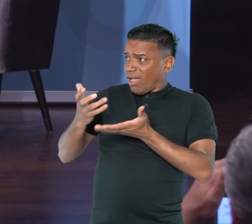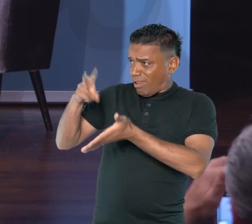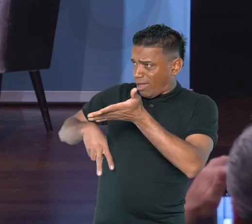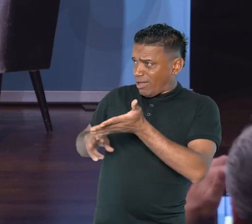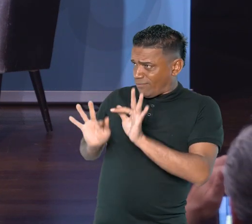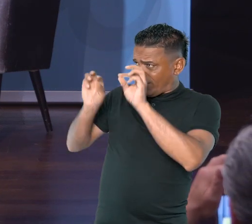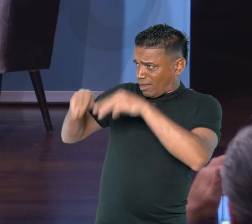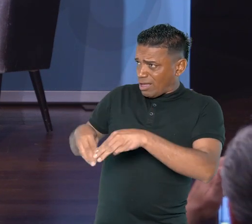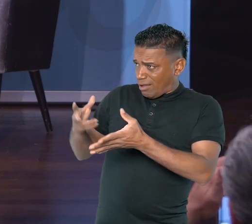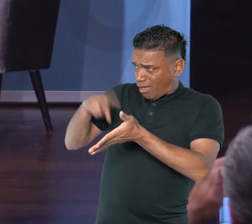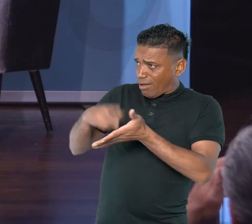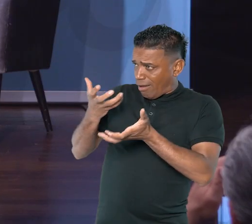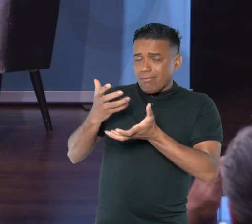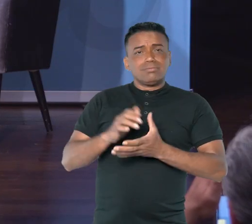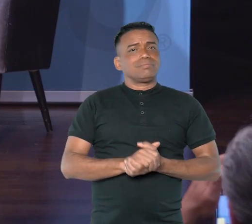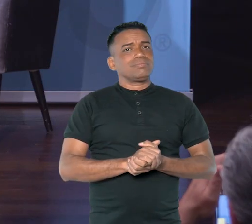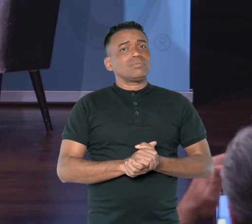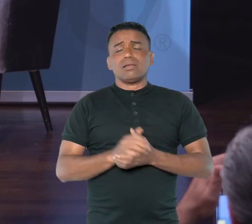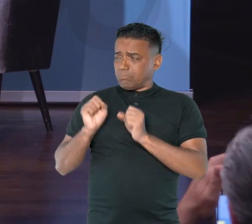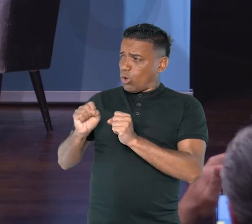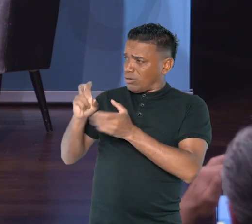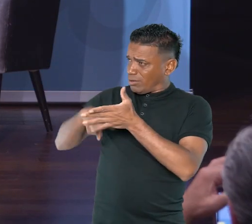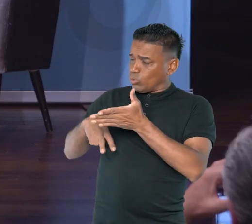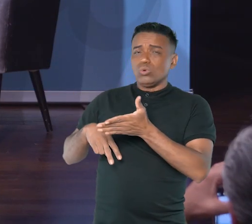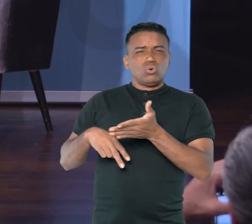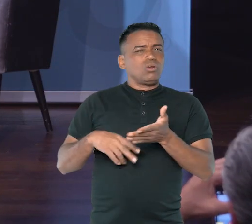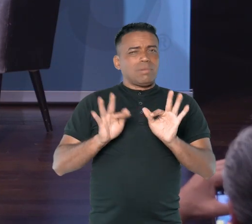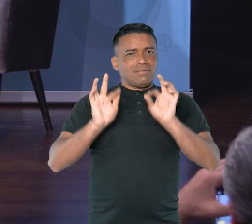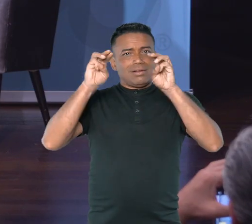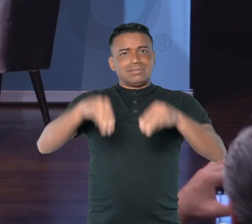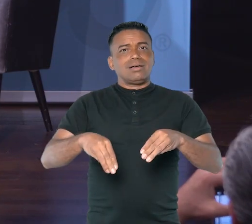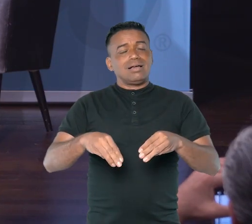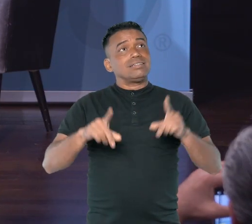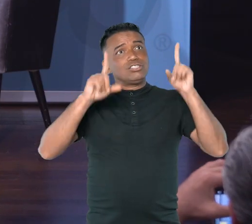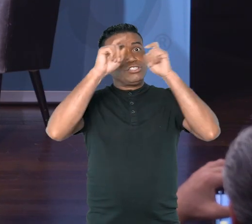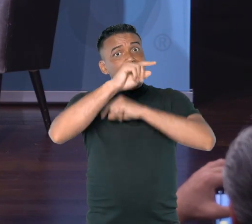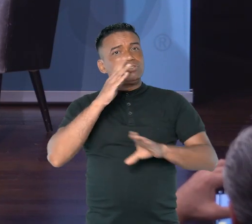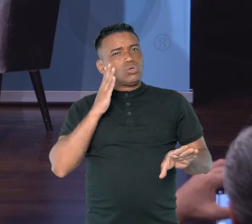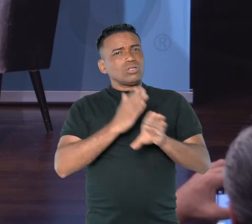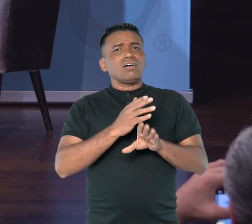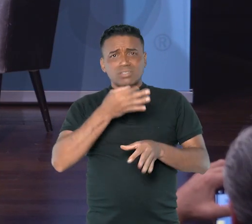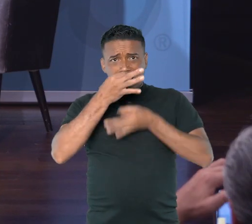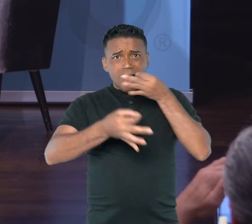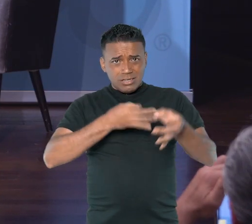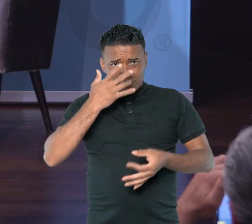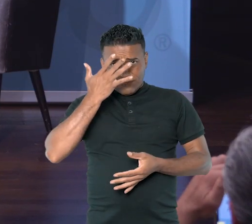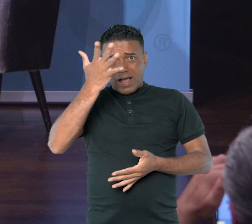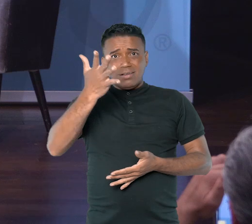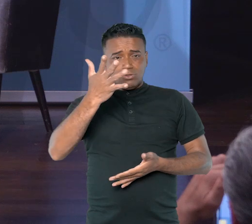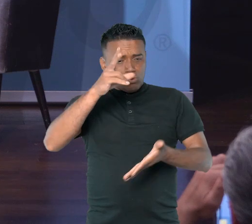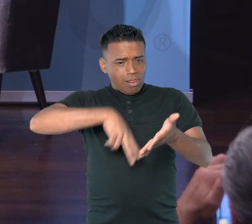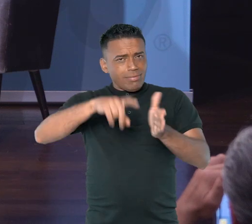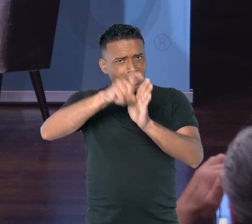para a gente encerrar? Não, pode fazer. Vamos encerrar. É difícil achar. Pô. Vocês acham facilmente quando